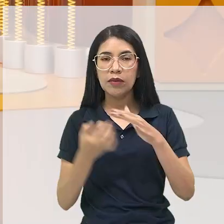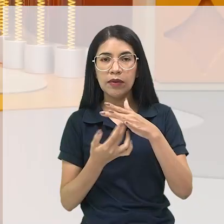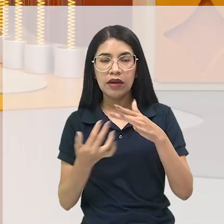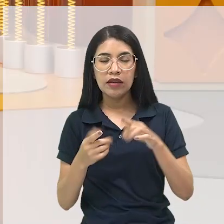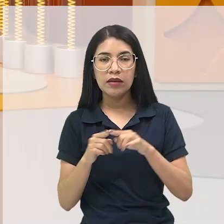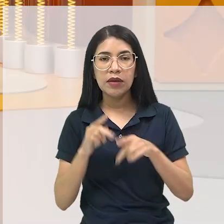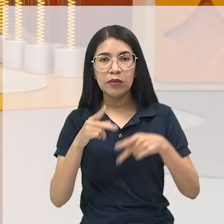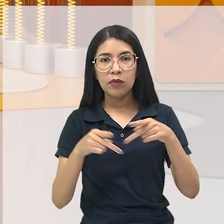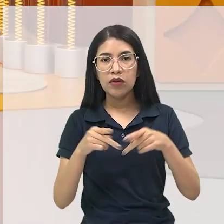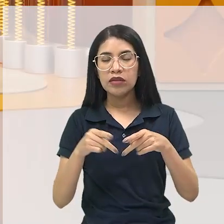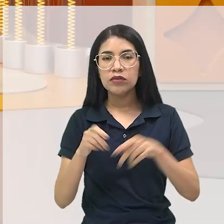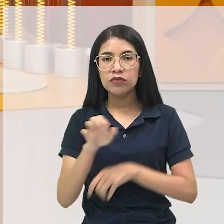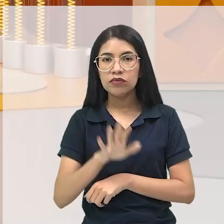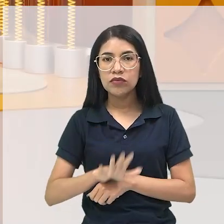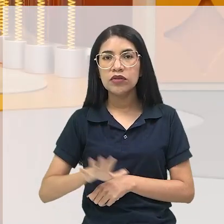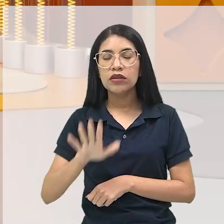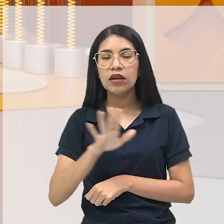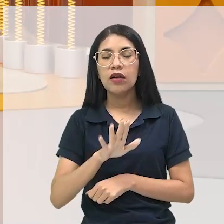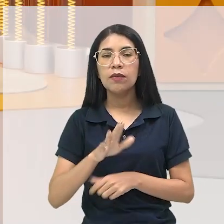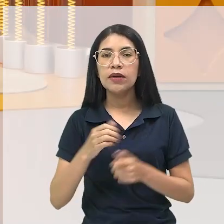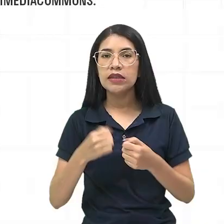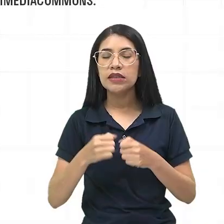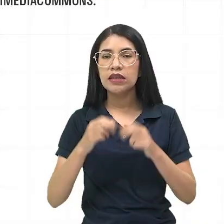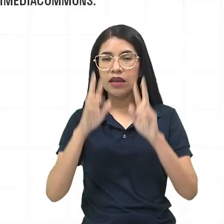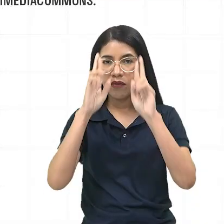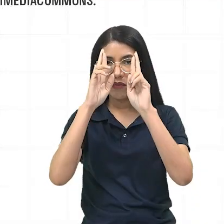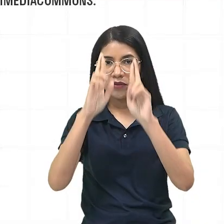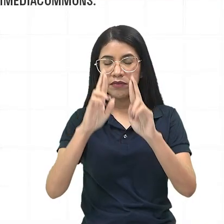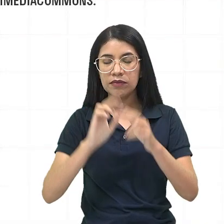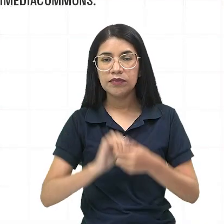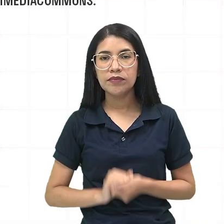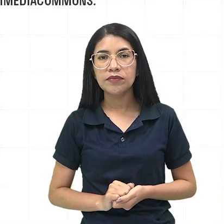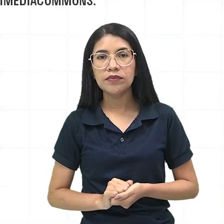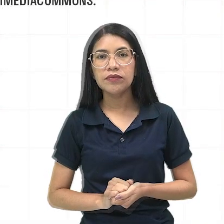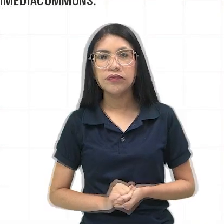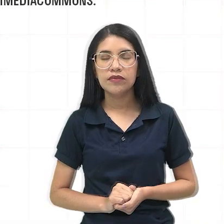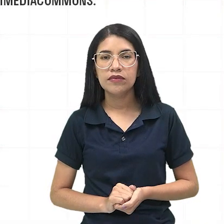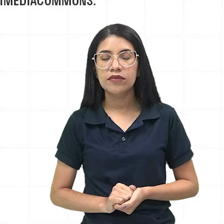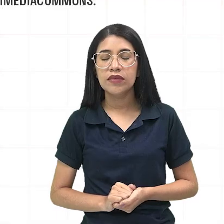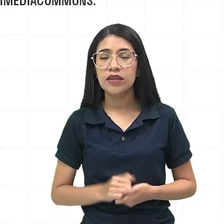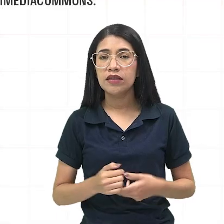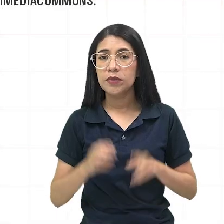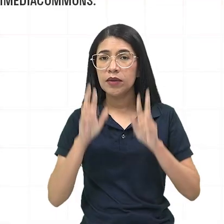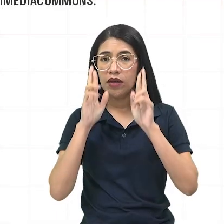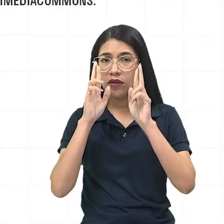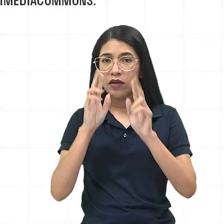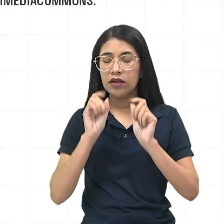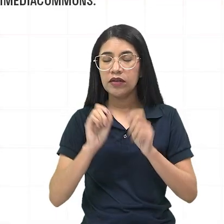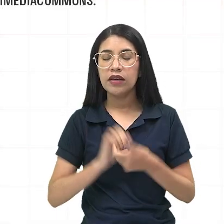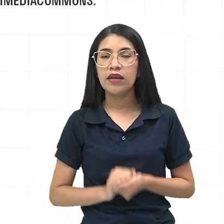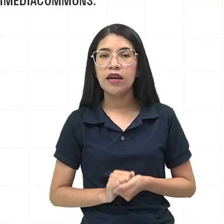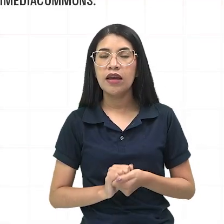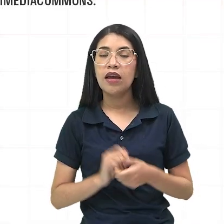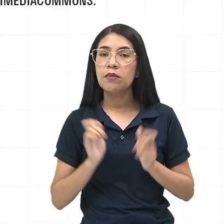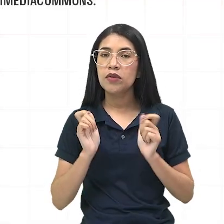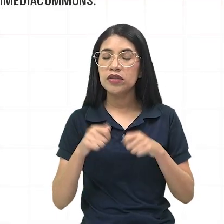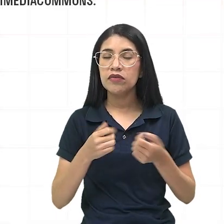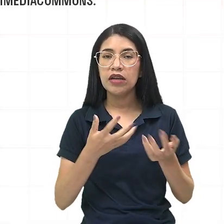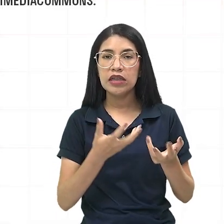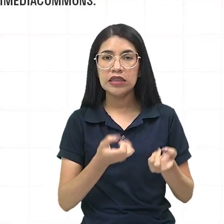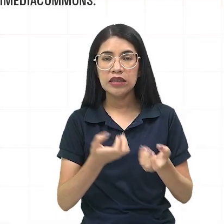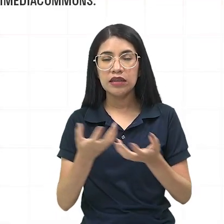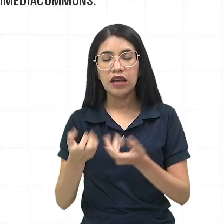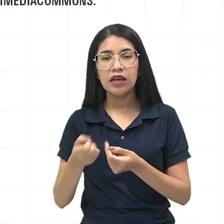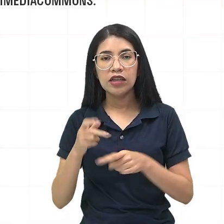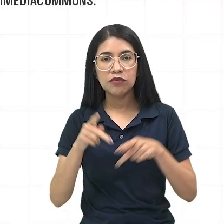populações de maneira geral, a questão da tolerância. A gente vai ver na próxima tela. A tolerância, gente, é a capacidade de aceitar a diferença.